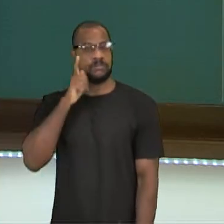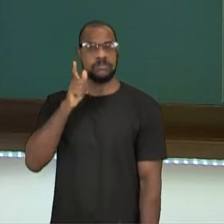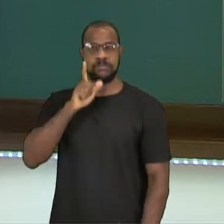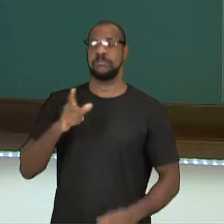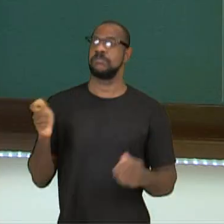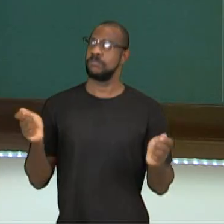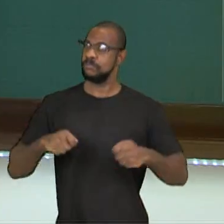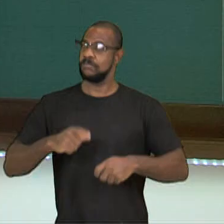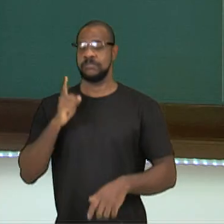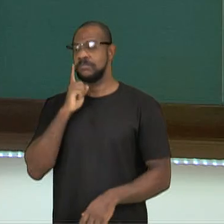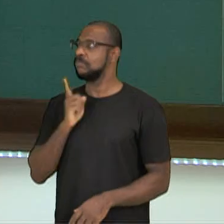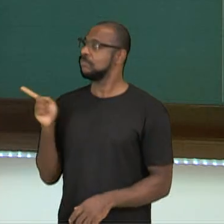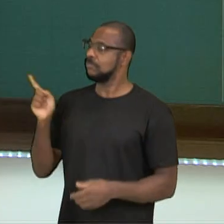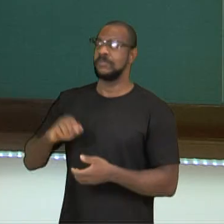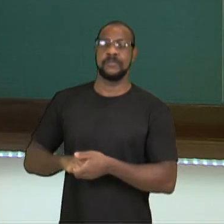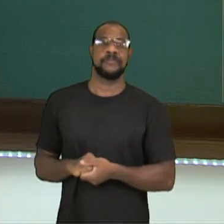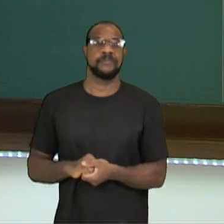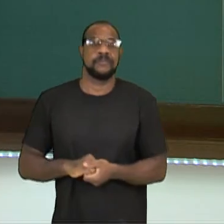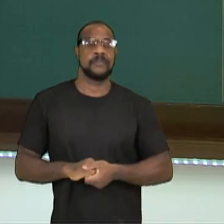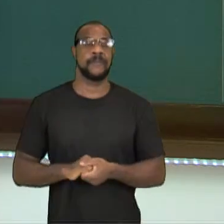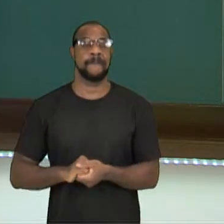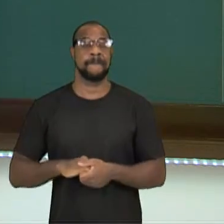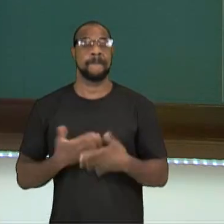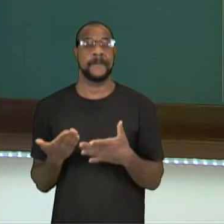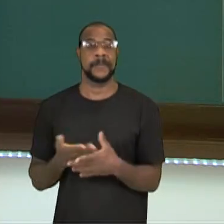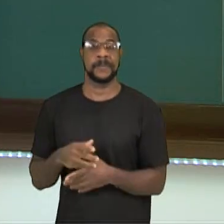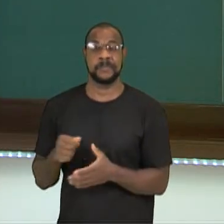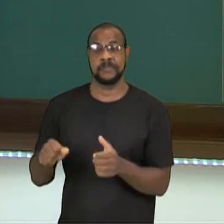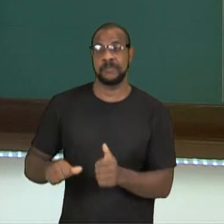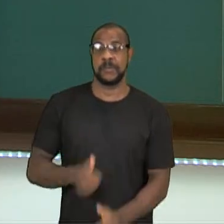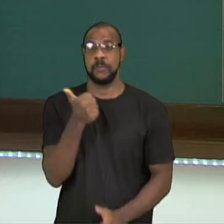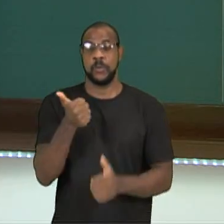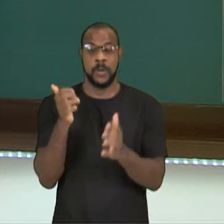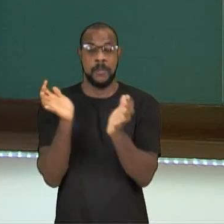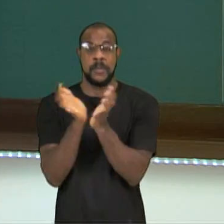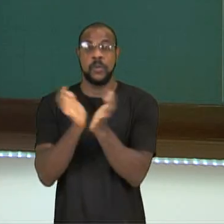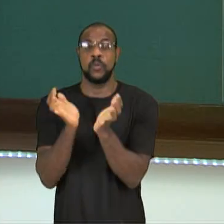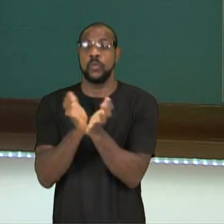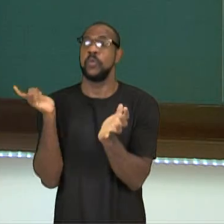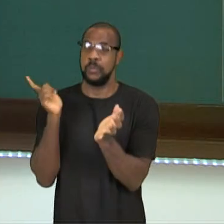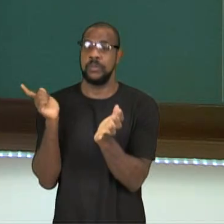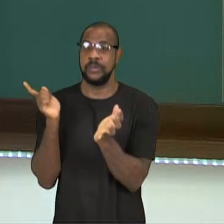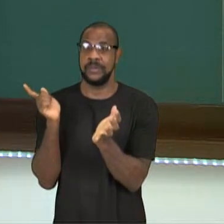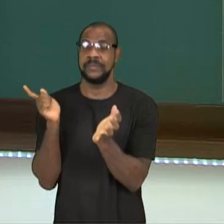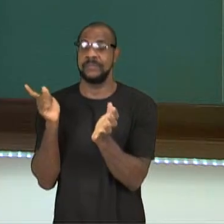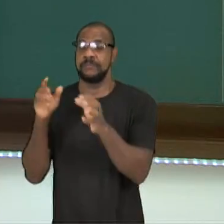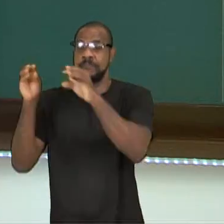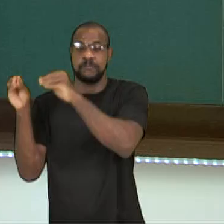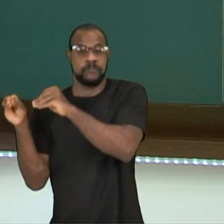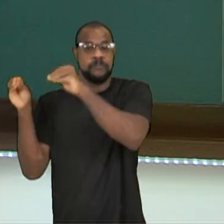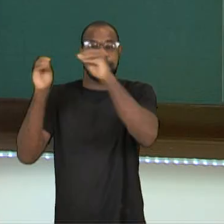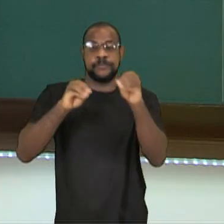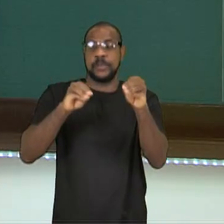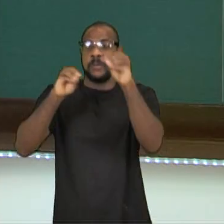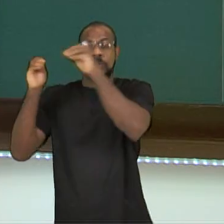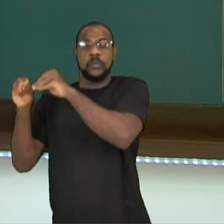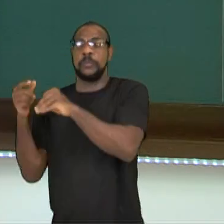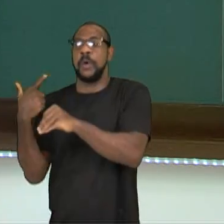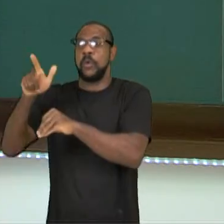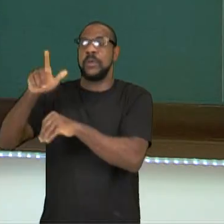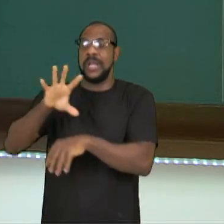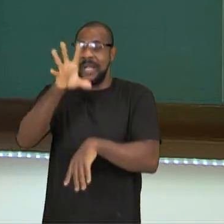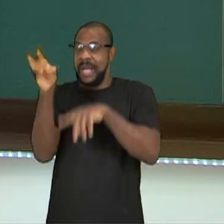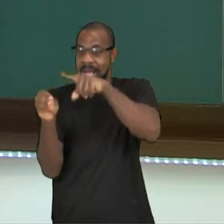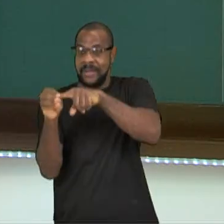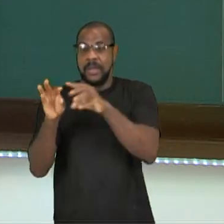teorias que dizem que eles já dominavam o fogo. Foi a primeira espécie Homo sair da África e ir para outras regiões. É um